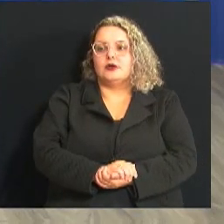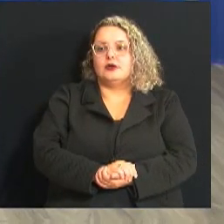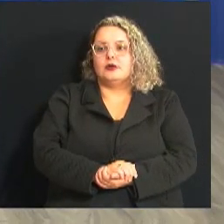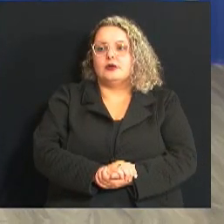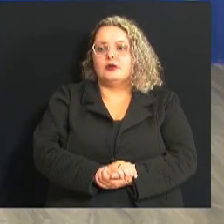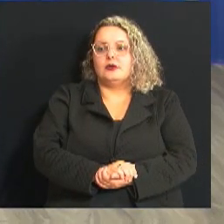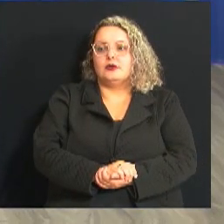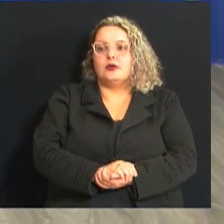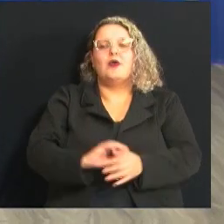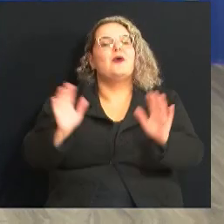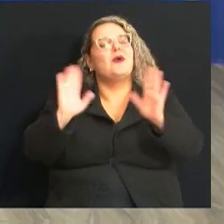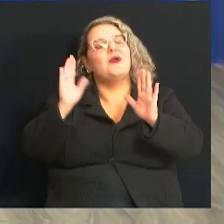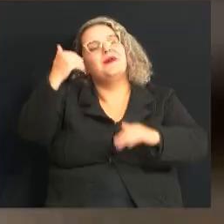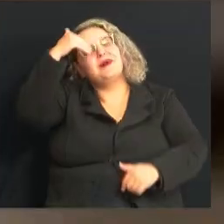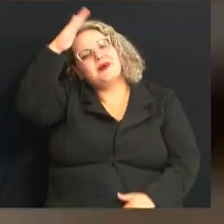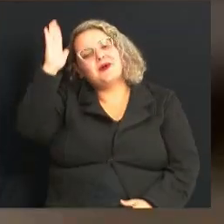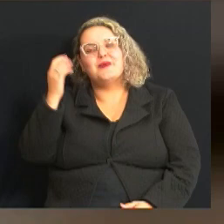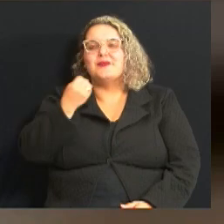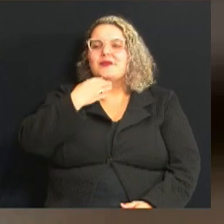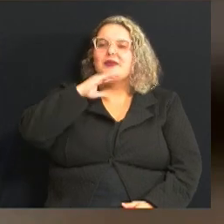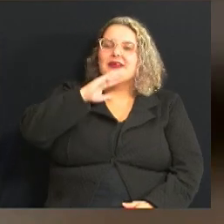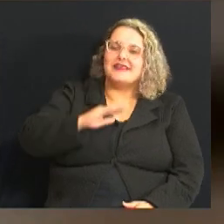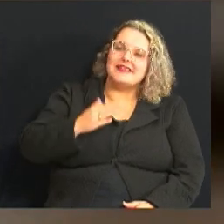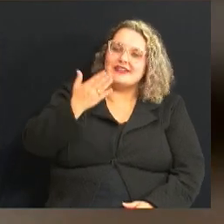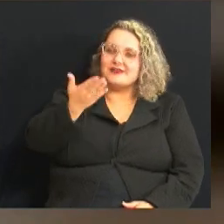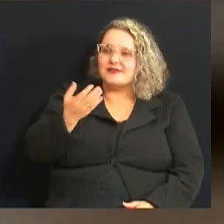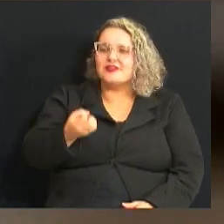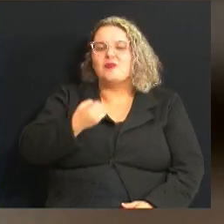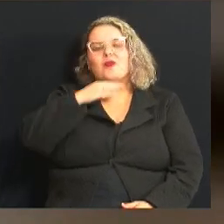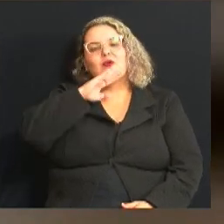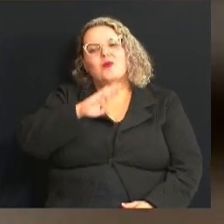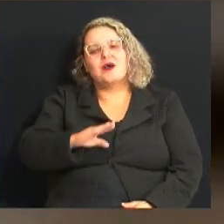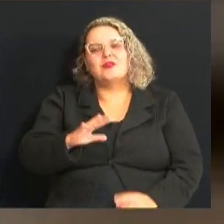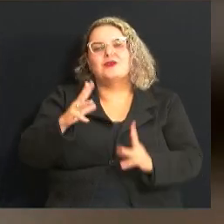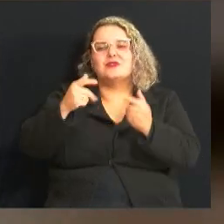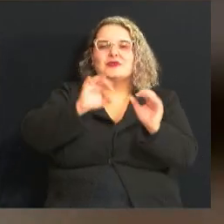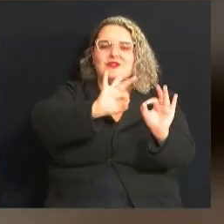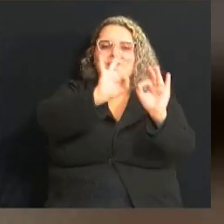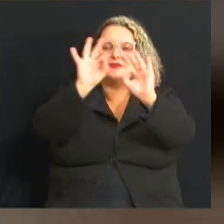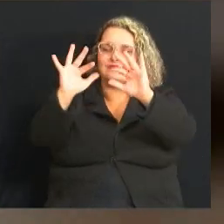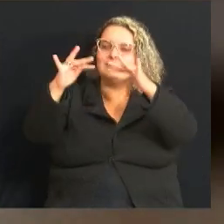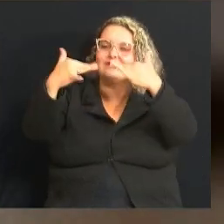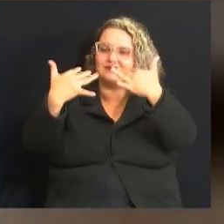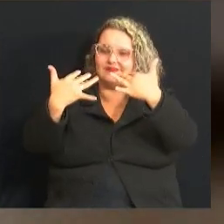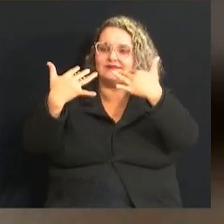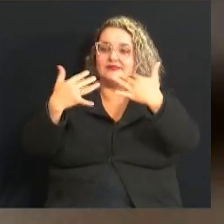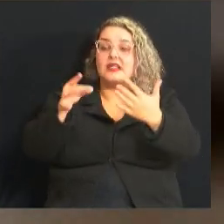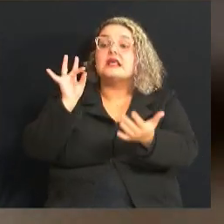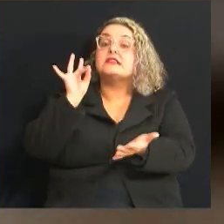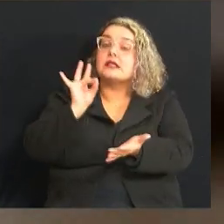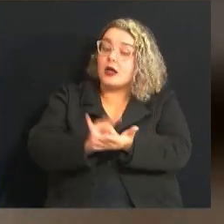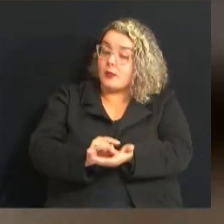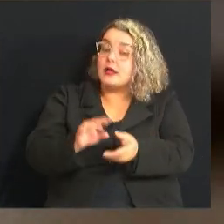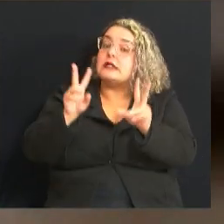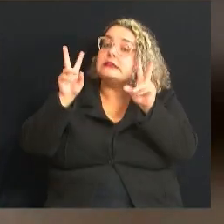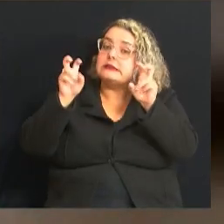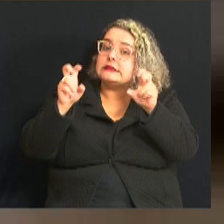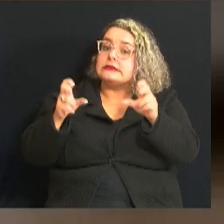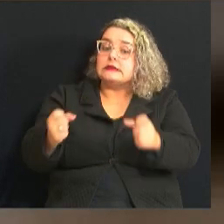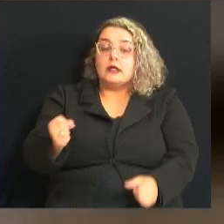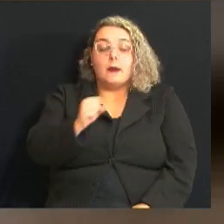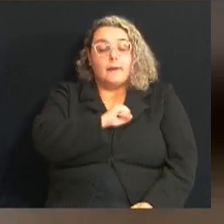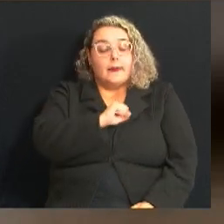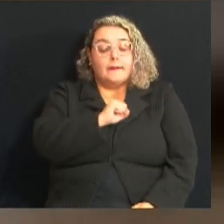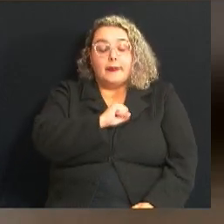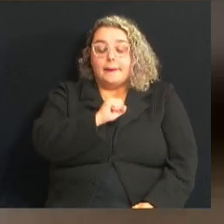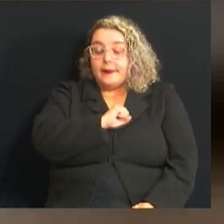Olá, Mariana, muito boa tarde a você, boa tarde aos nossos telespectadores. Esse realmente é um tema palpitante e